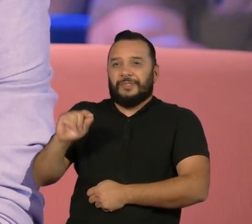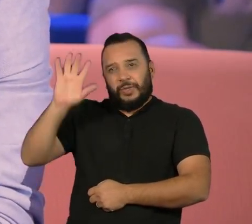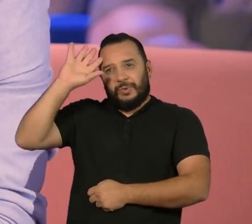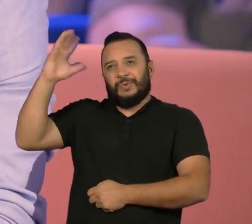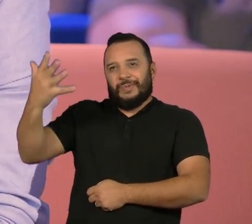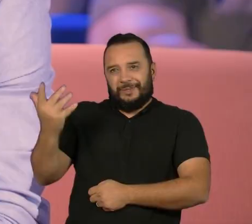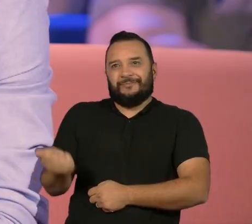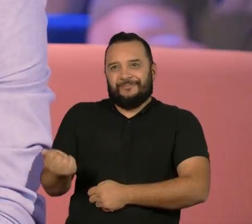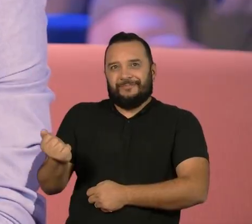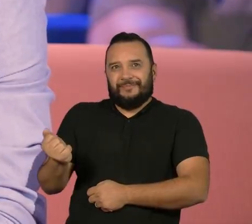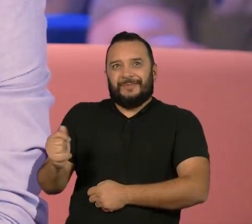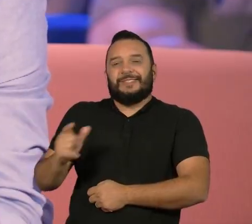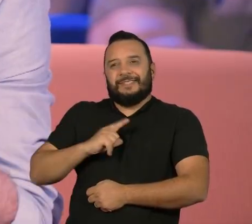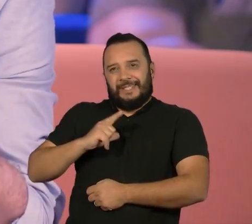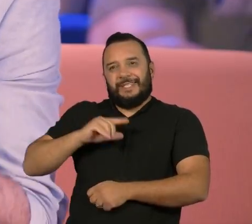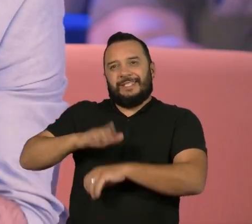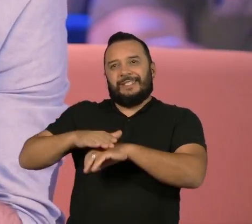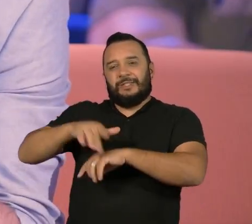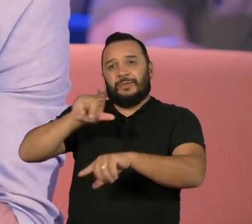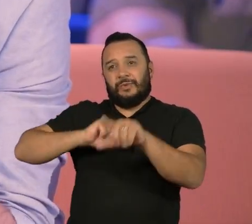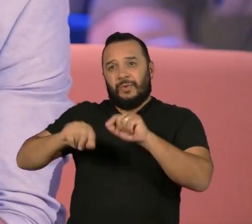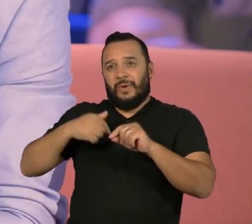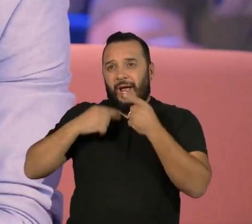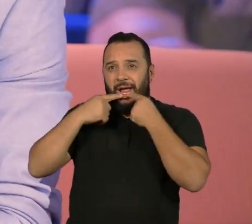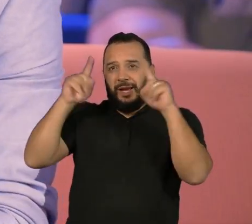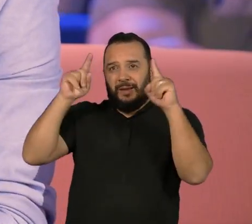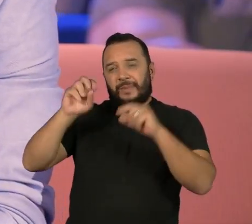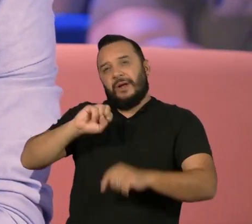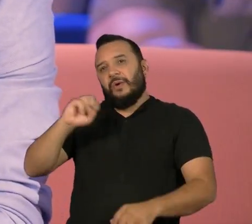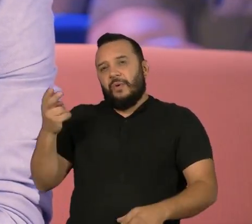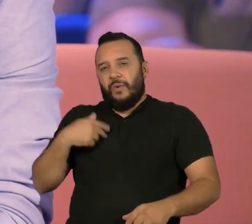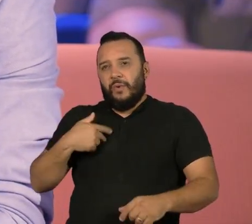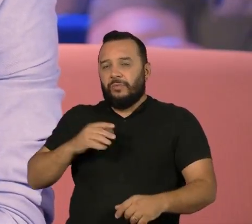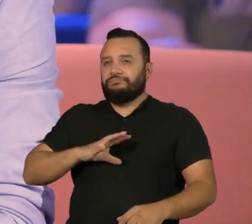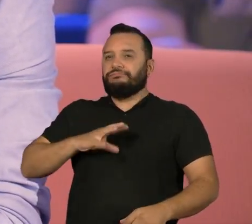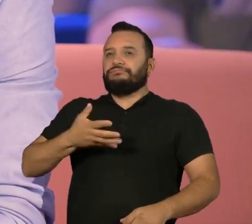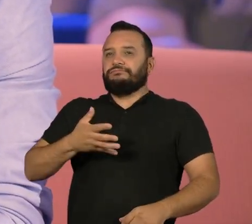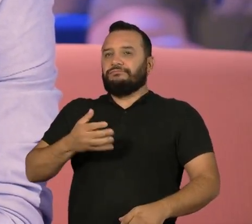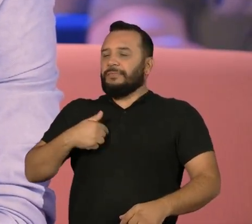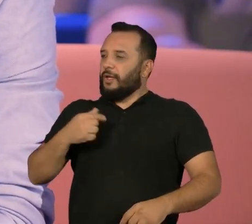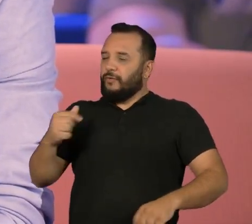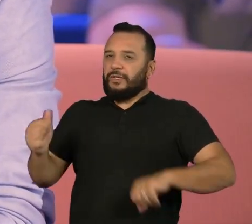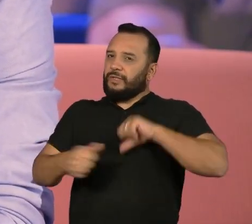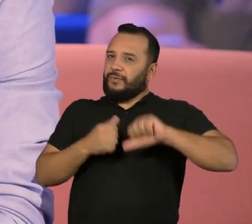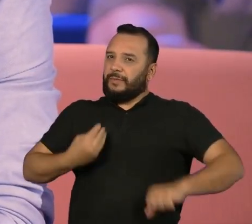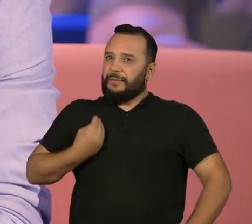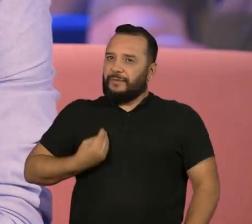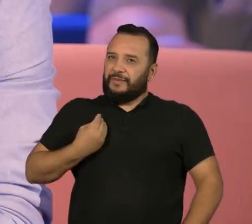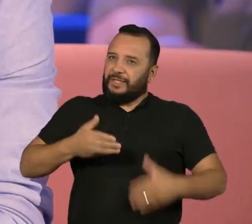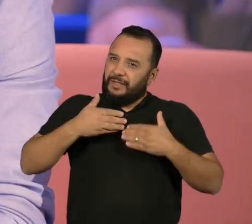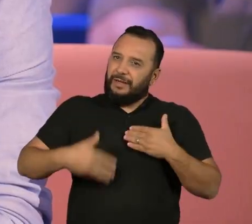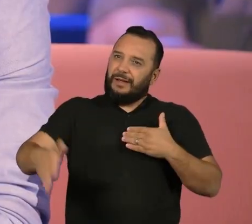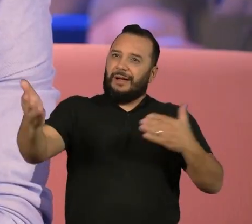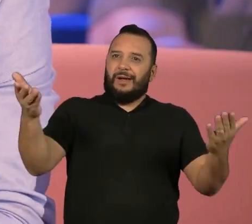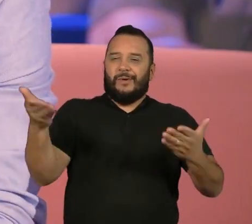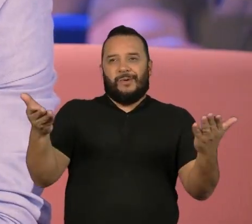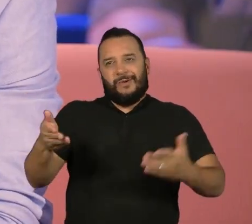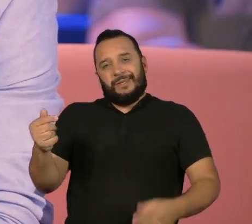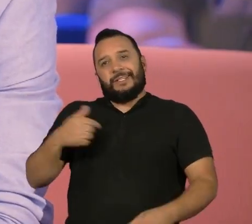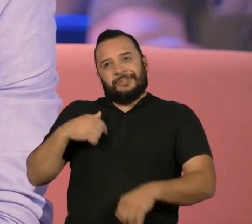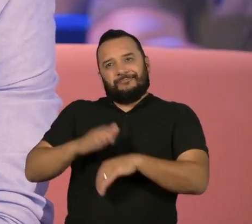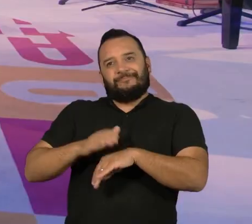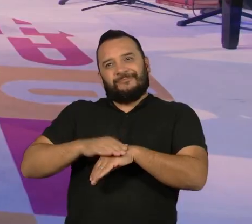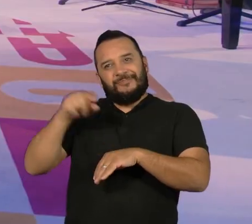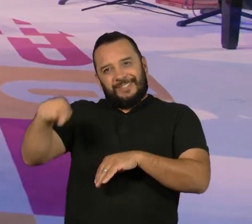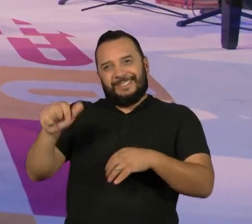solução. A gente tem uma escolha, ou de ficar lamentando, ou de levantar a cabeça e falar, eu vou transformar a minha vida a partir de agora. E é isso que eu fiz